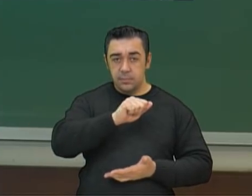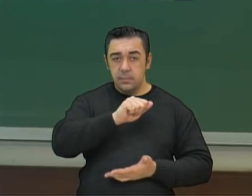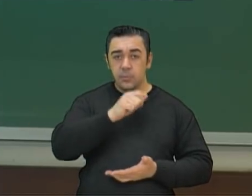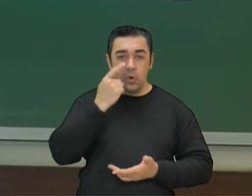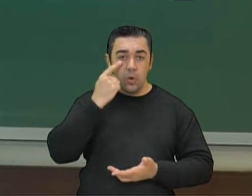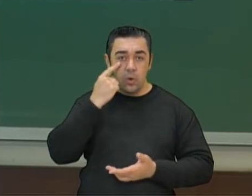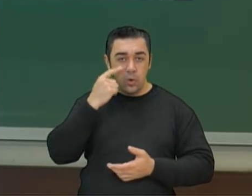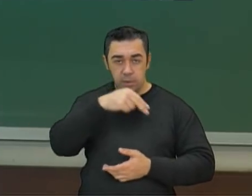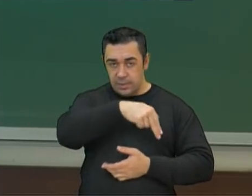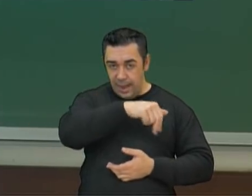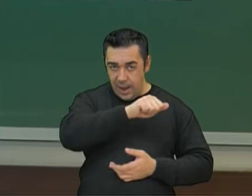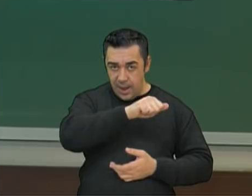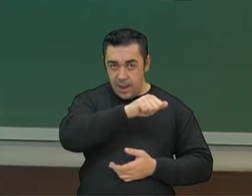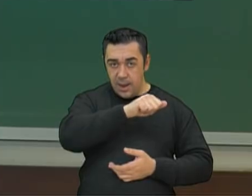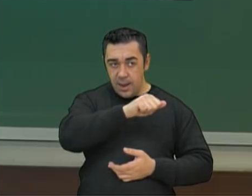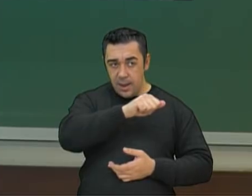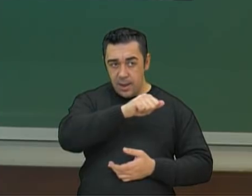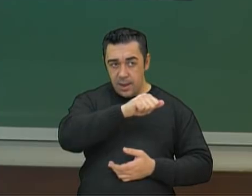Acompanha lá.